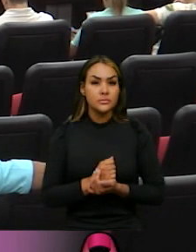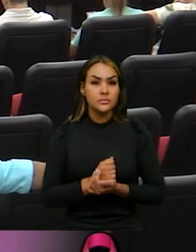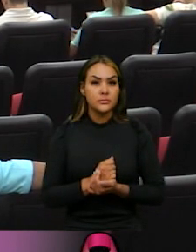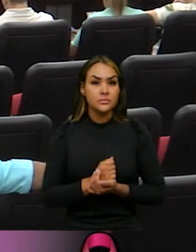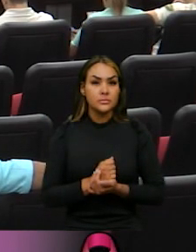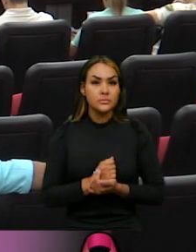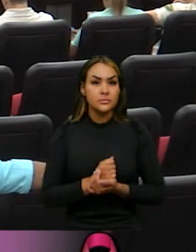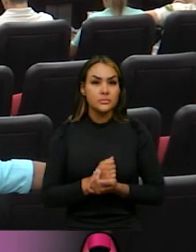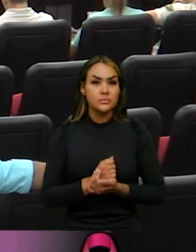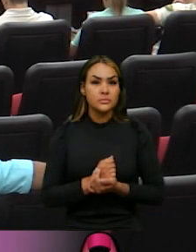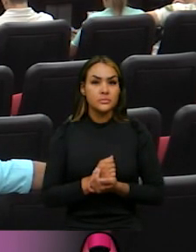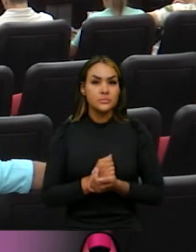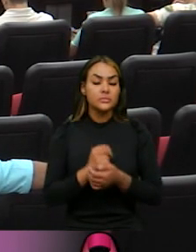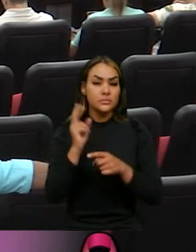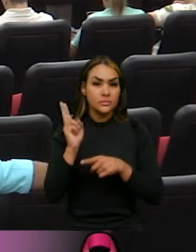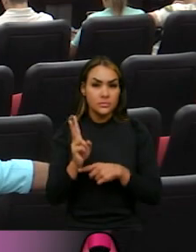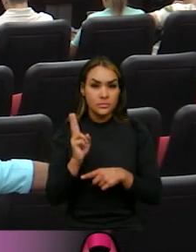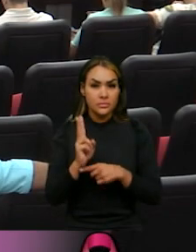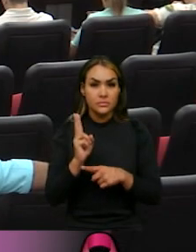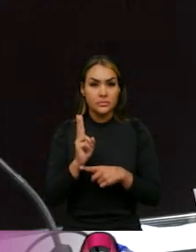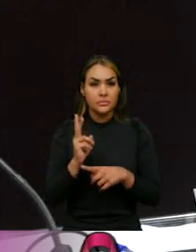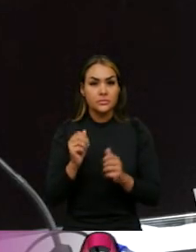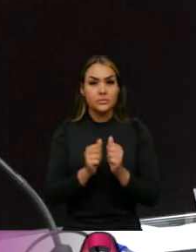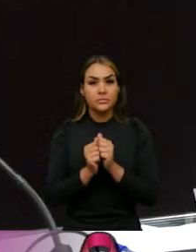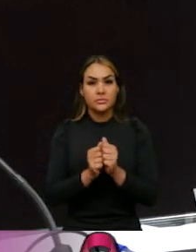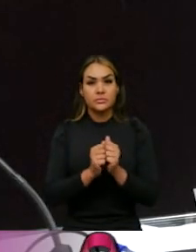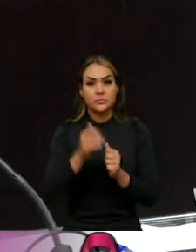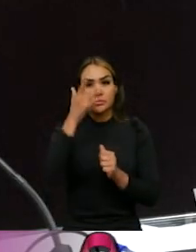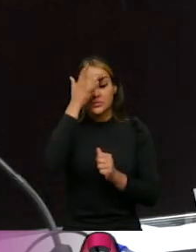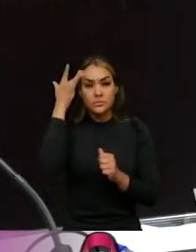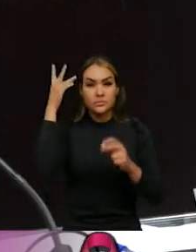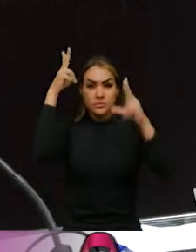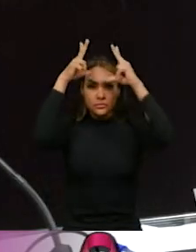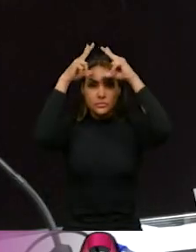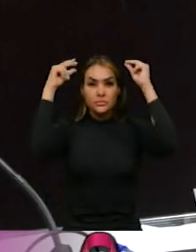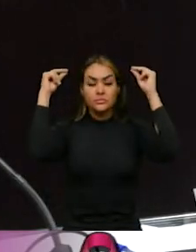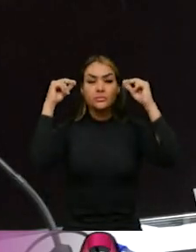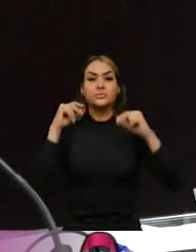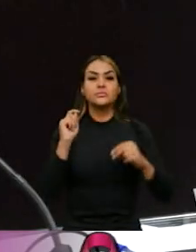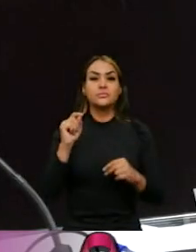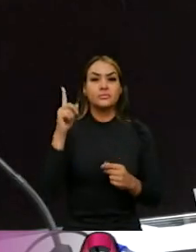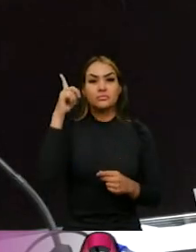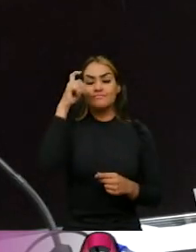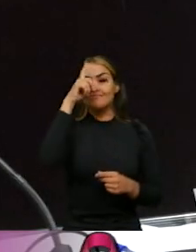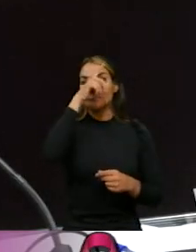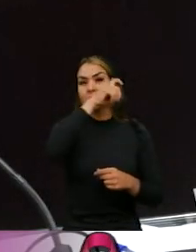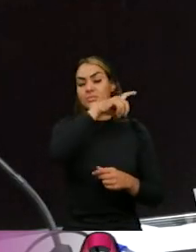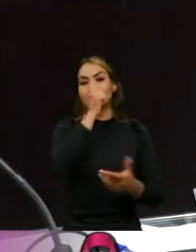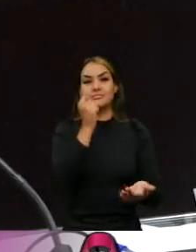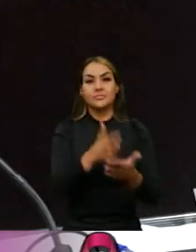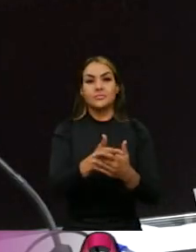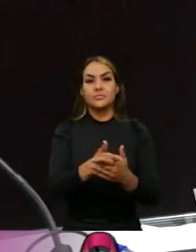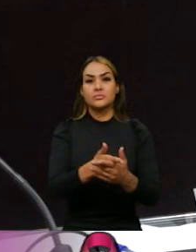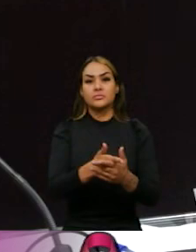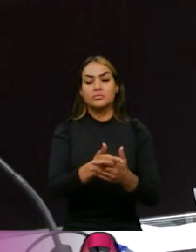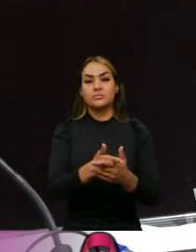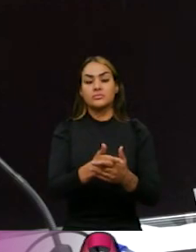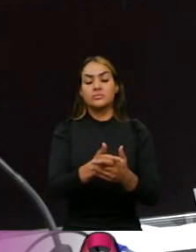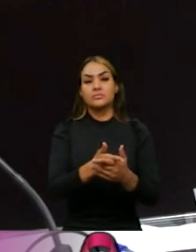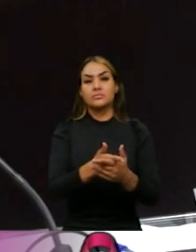o pessoal aí, né, da enfermagem, e ficava esse impasse, que o dinheiro estava na Santa Casa, estava